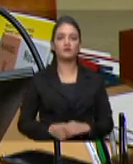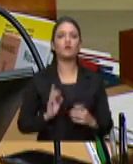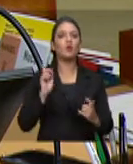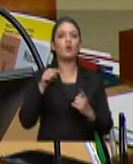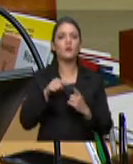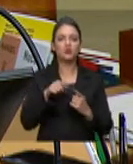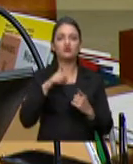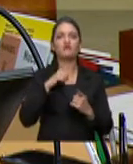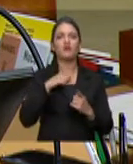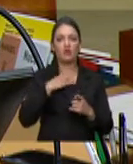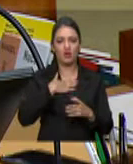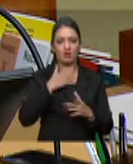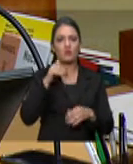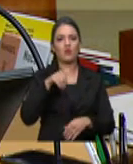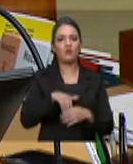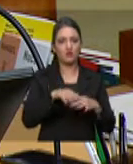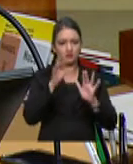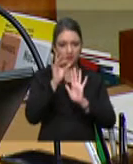em voto escrito,